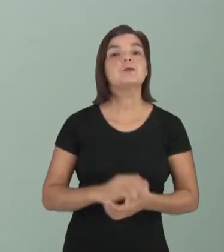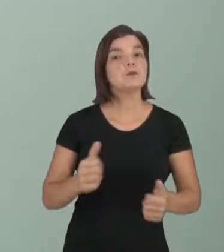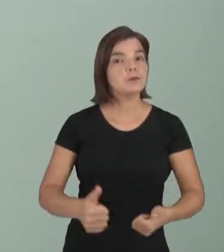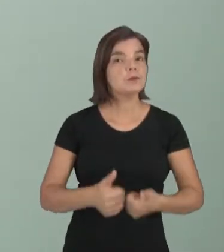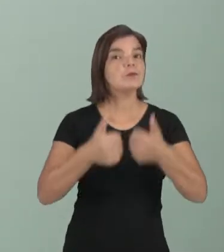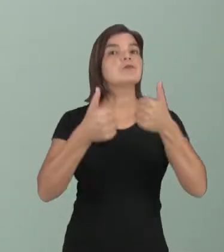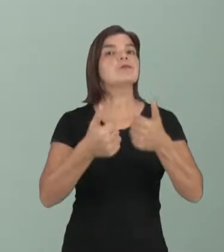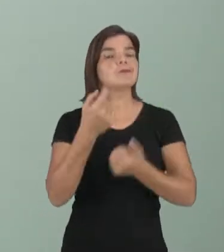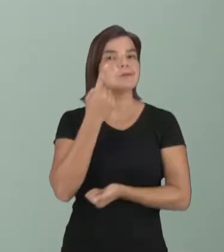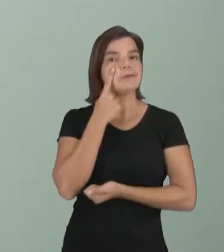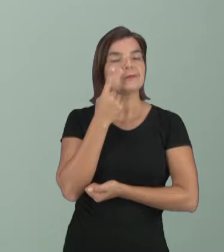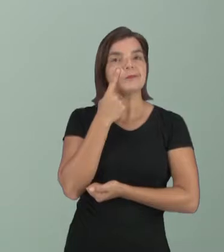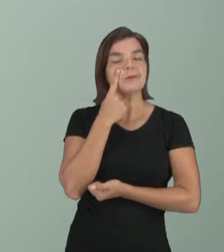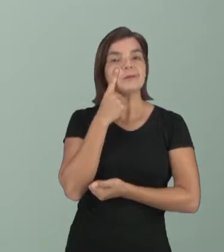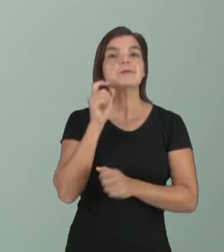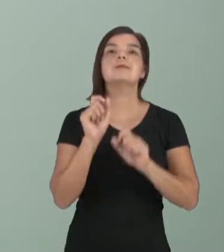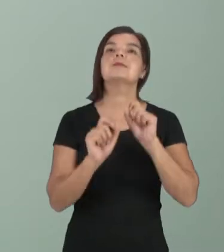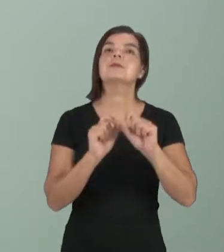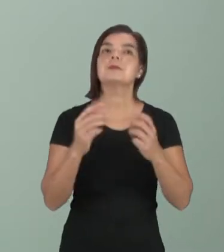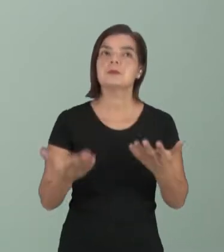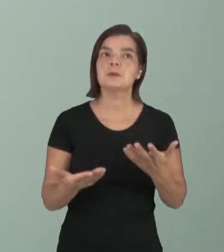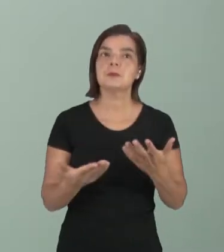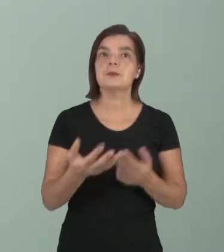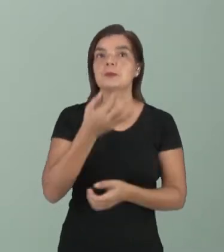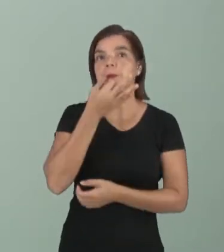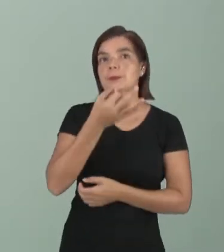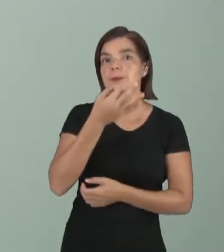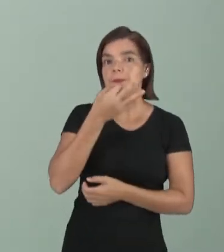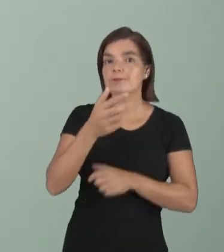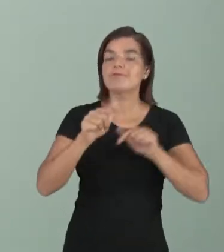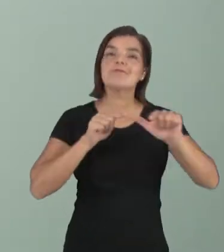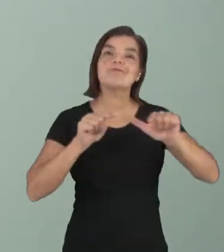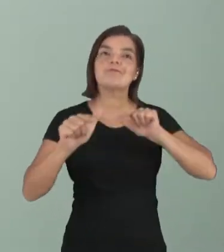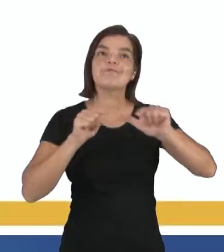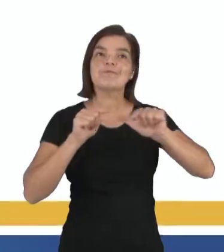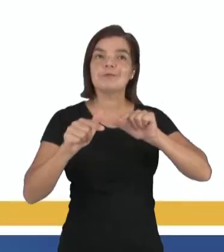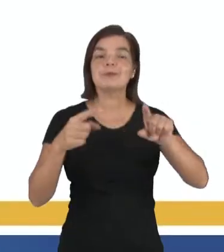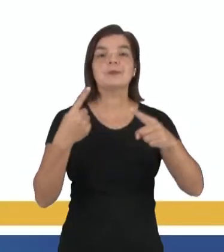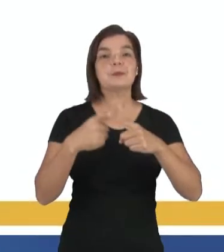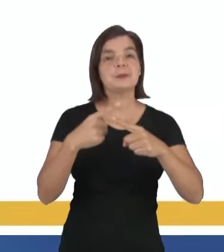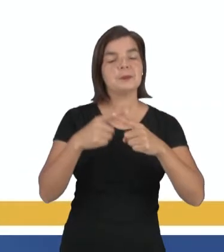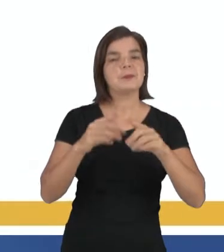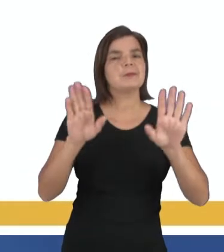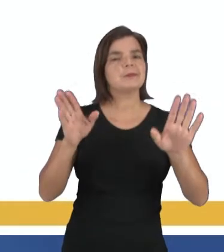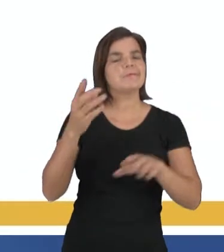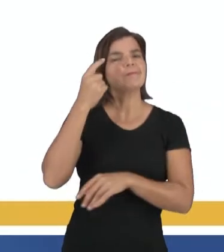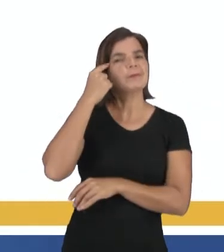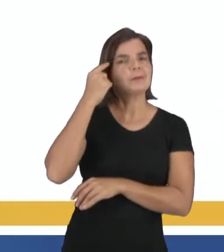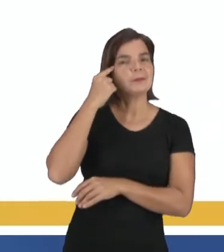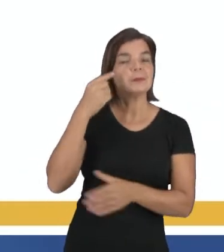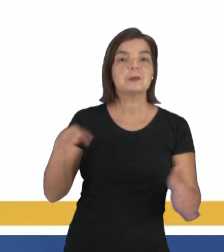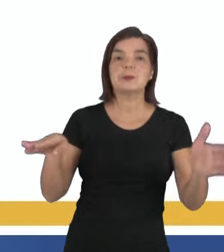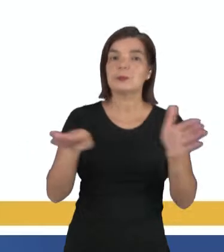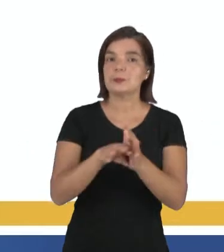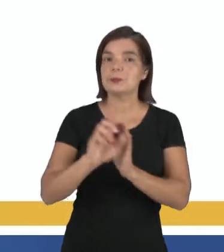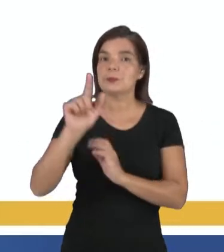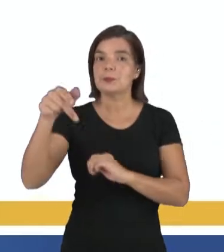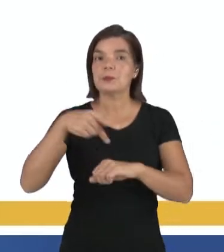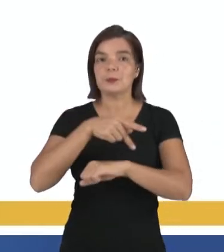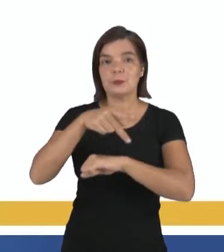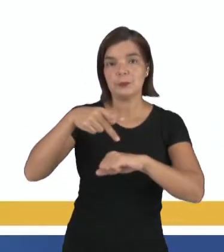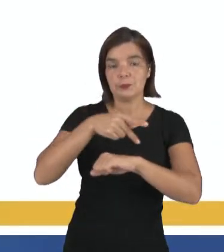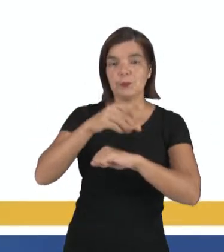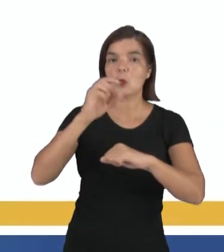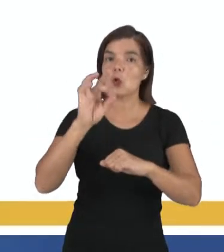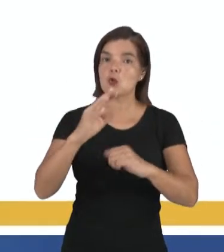aspectos positivos que a gente pode citar é do ponto de vista do mercado de trabalho, que embora se pense que a chegada de internacionais